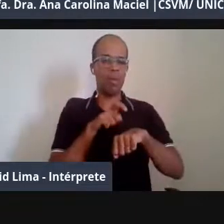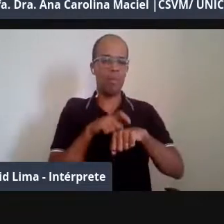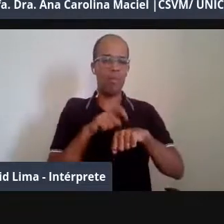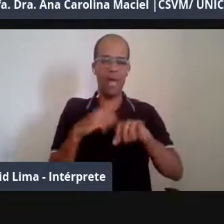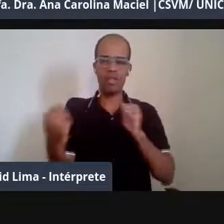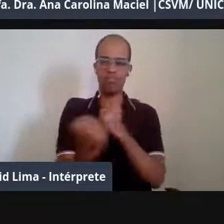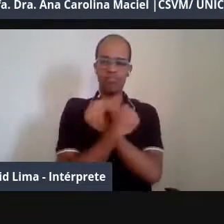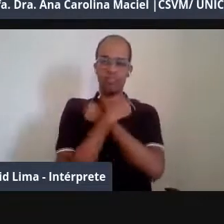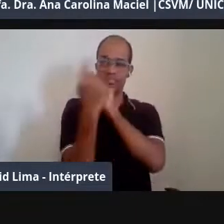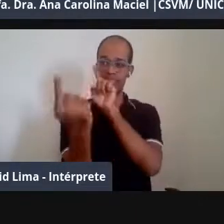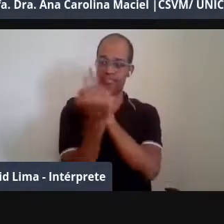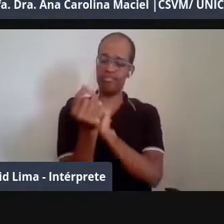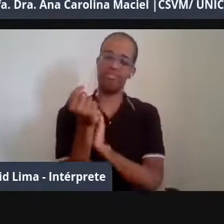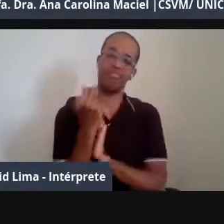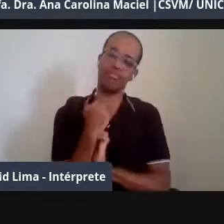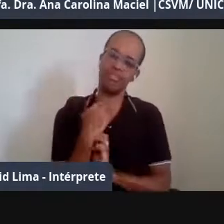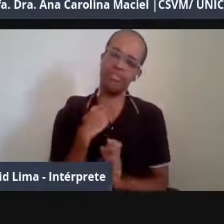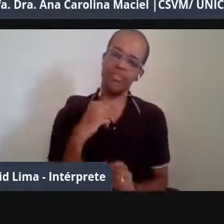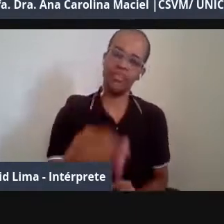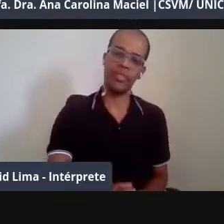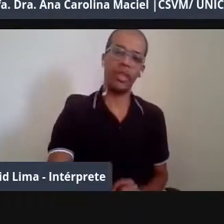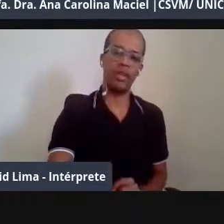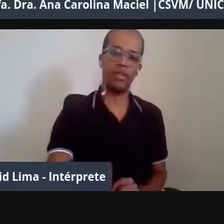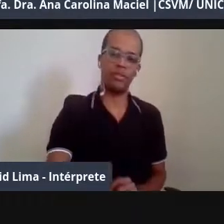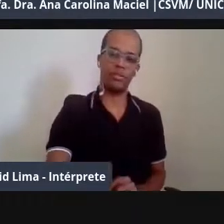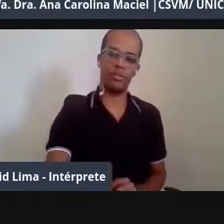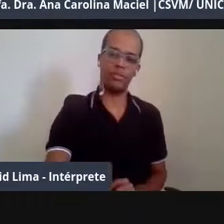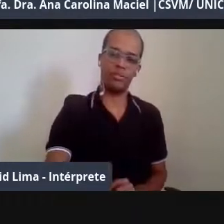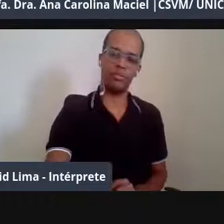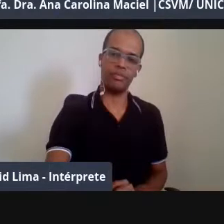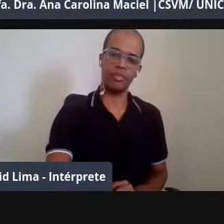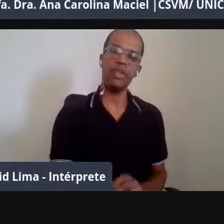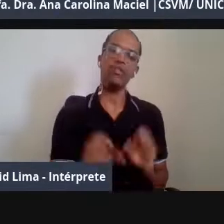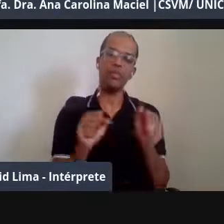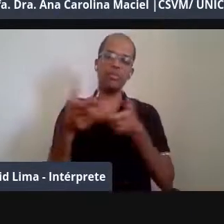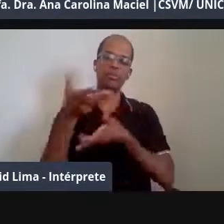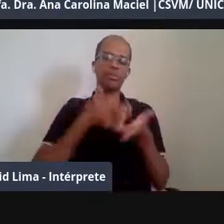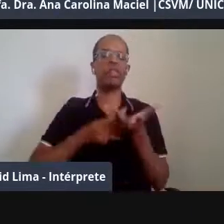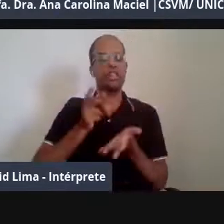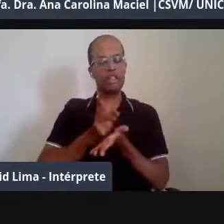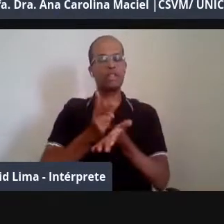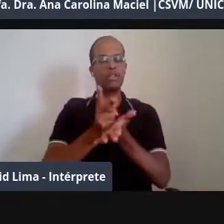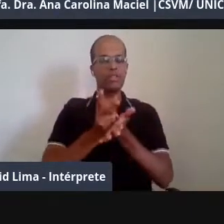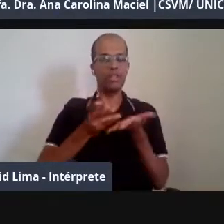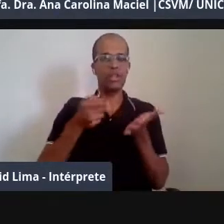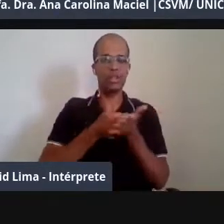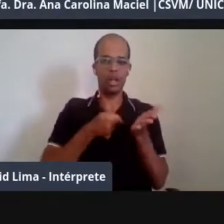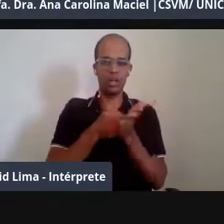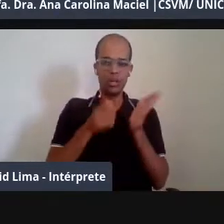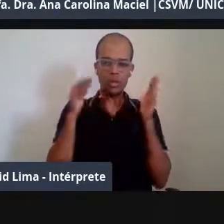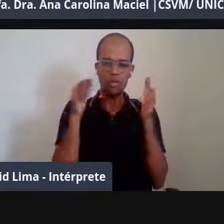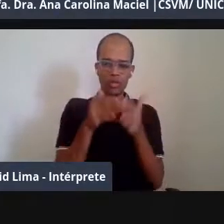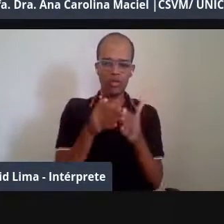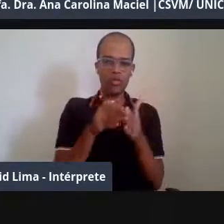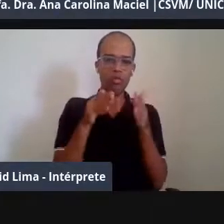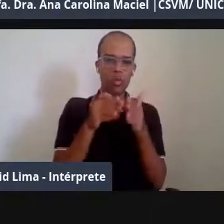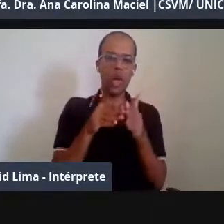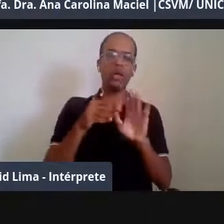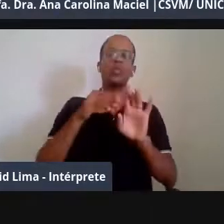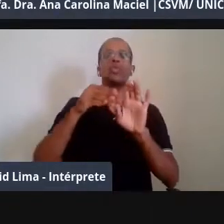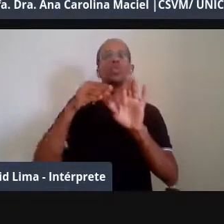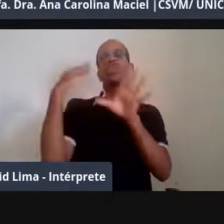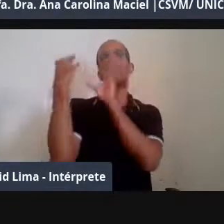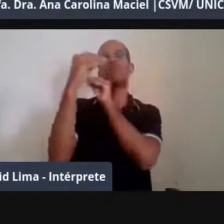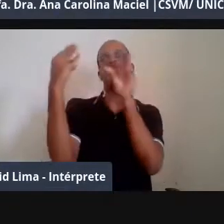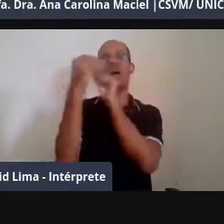elas possam imperar e que a gente siga aí nessa batalha, no caso específico aqui, voltada aos nossos refugiados que